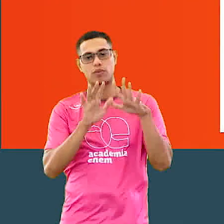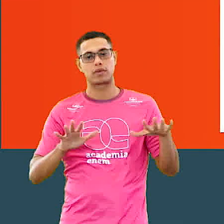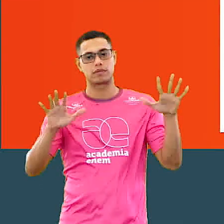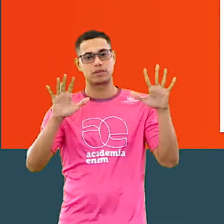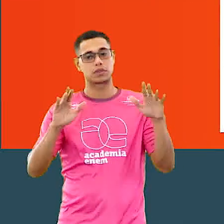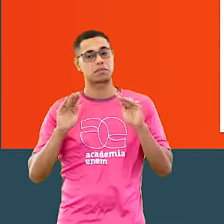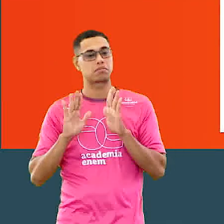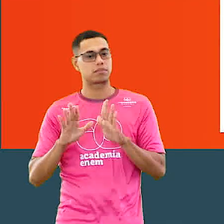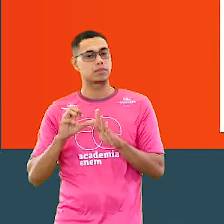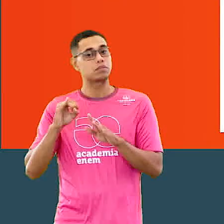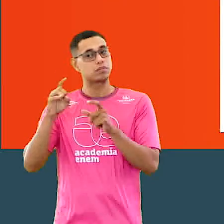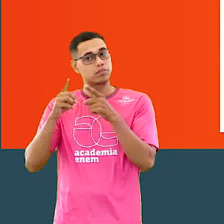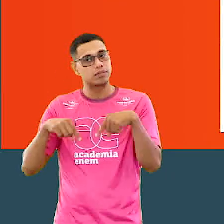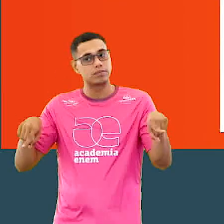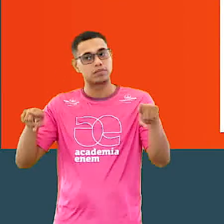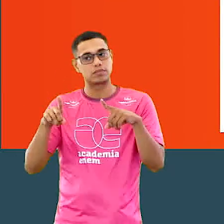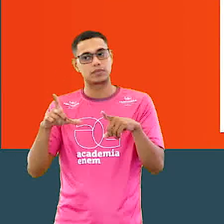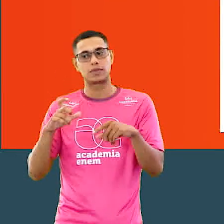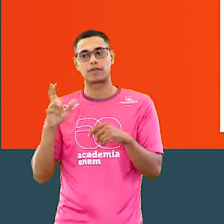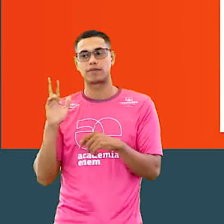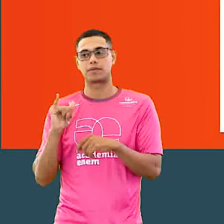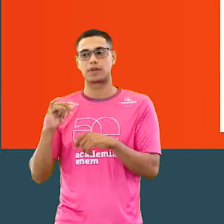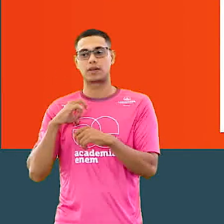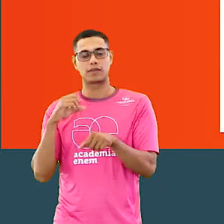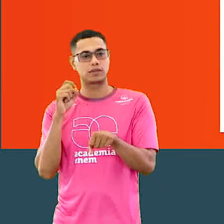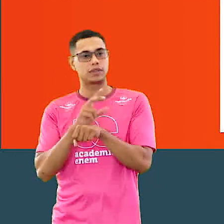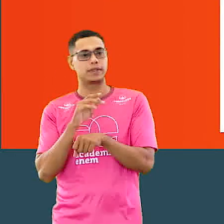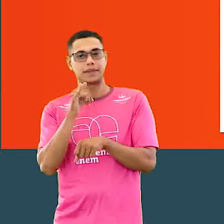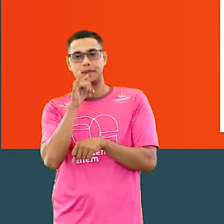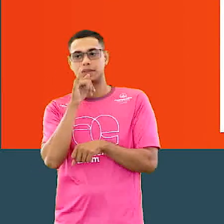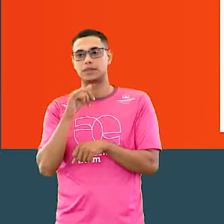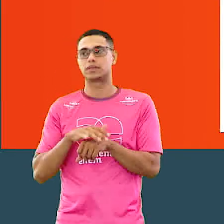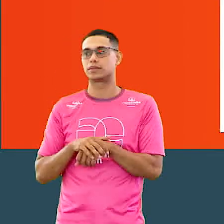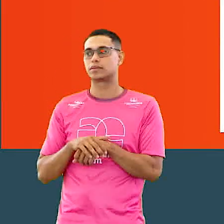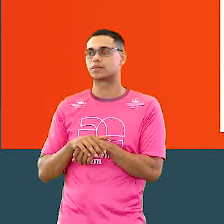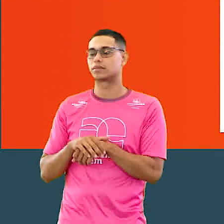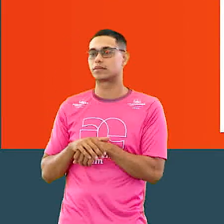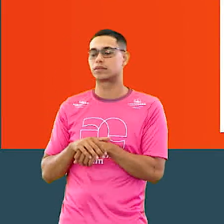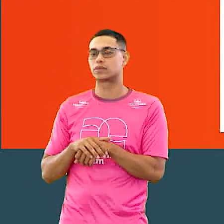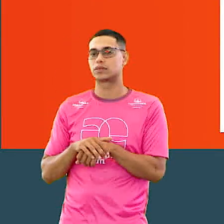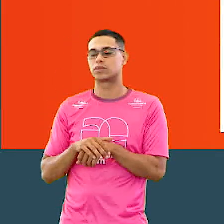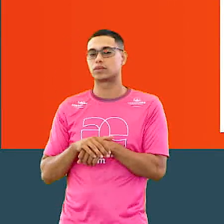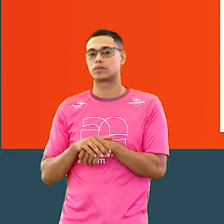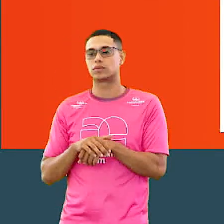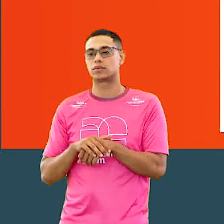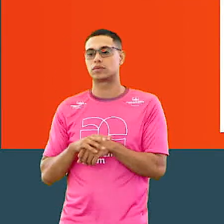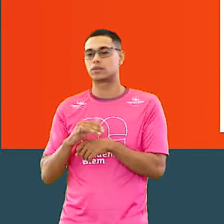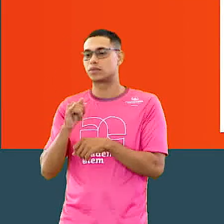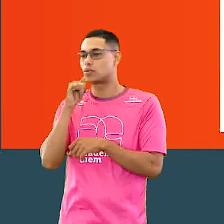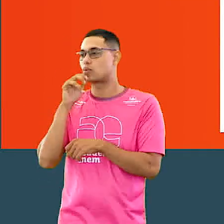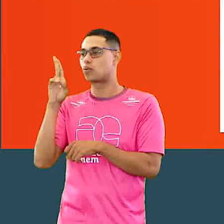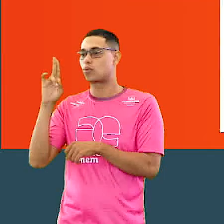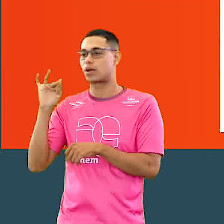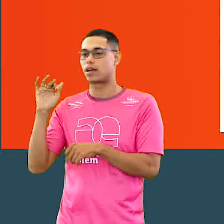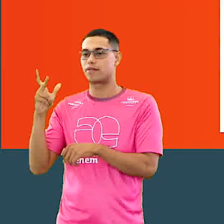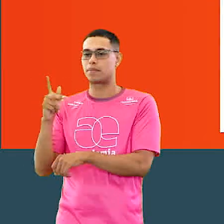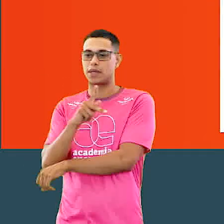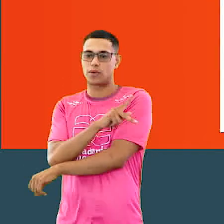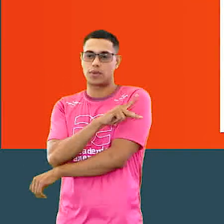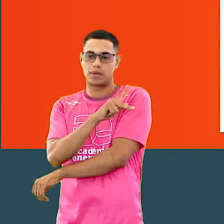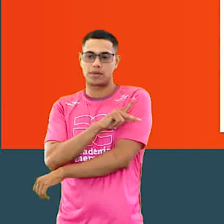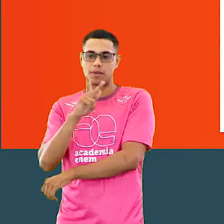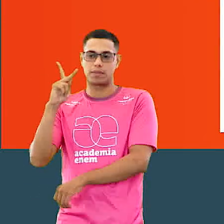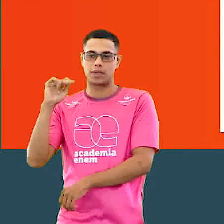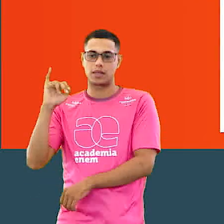você está se candidatando à Universidade Federal do Piauí, você tem que olhar